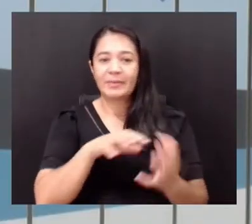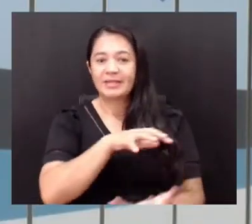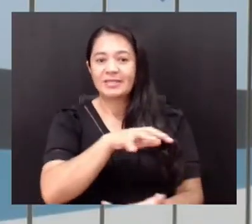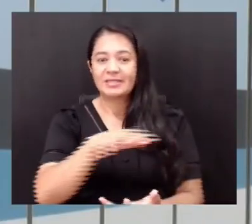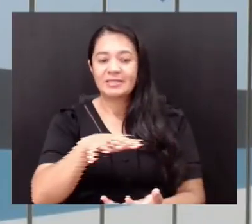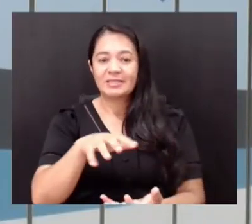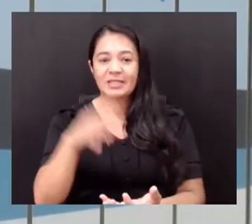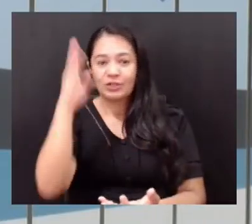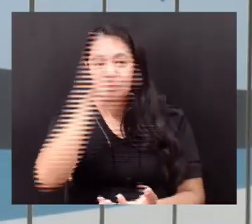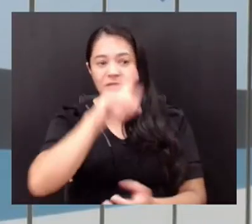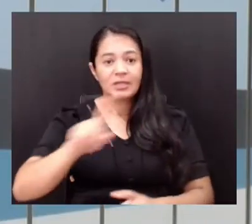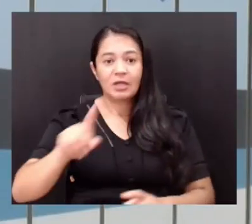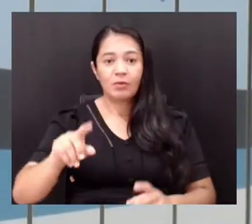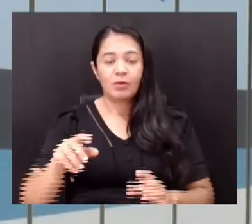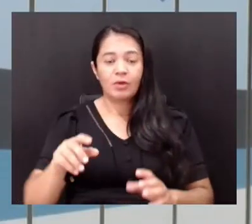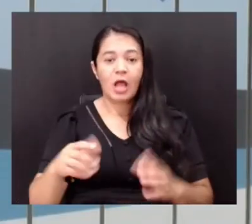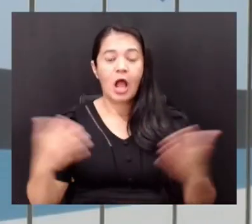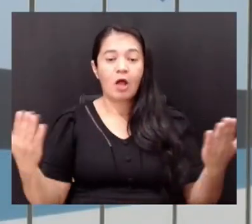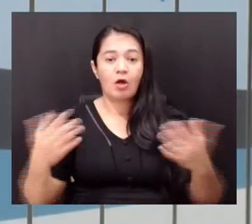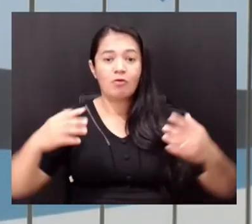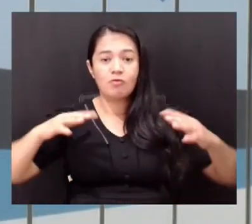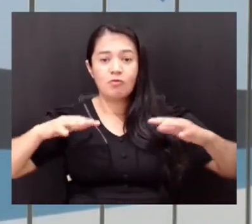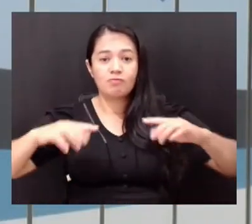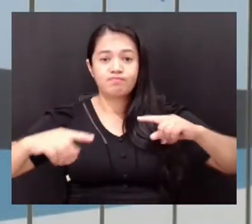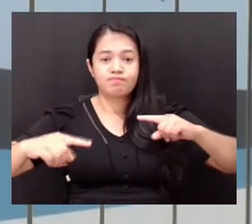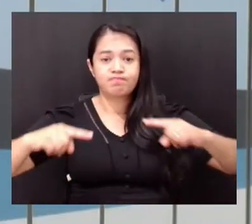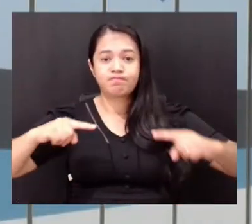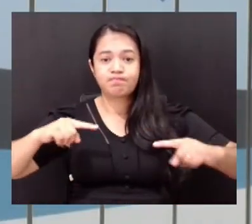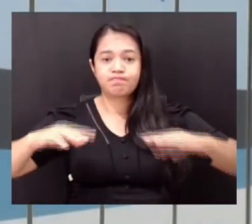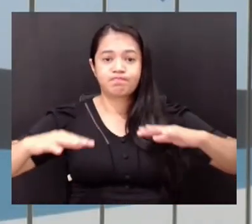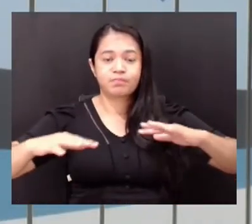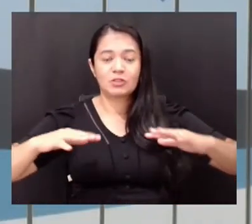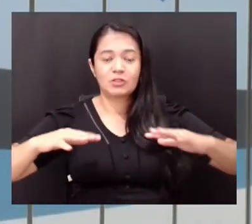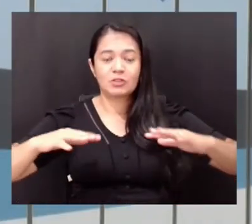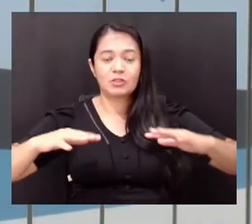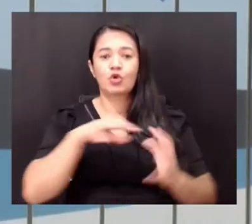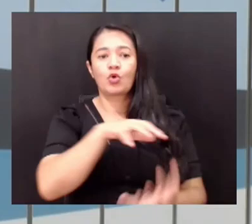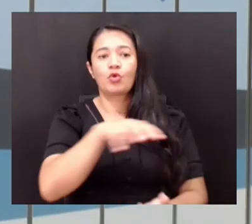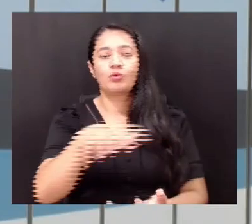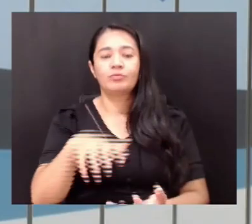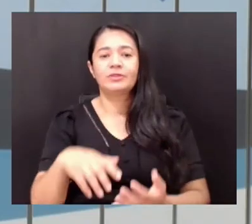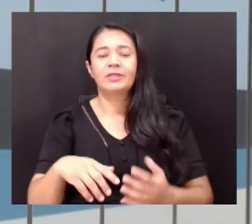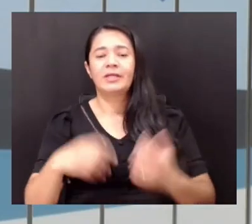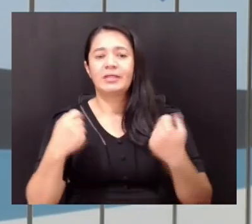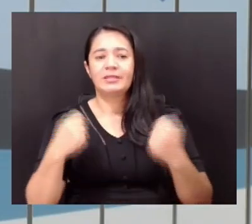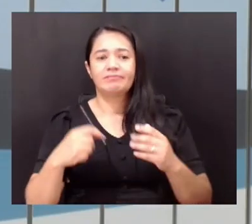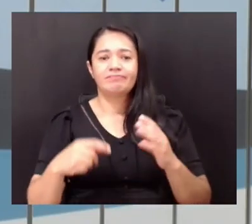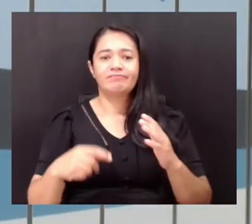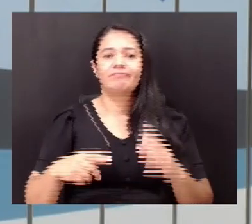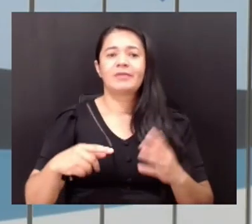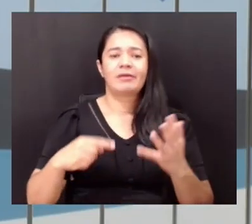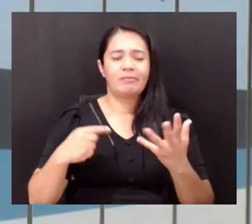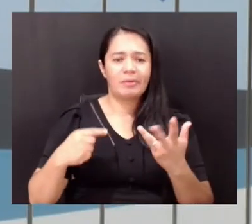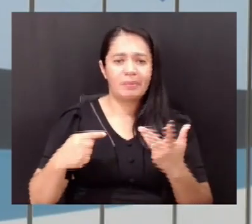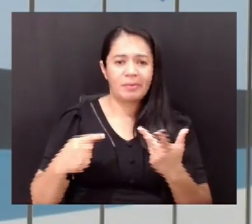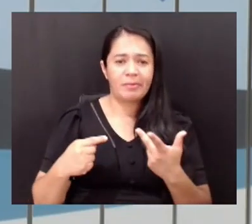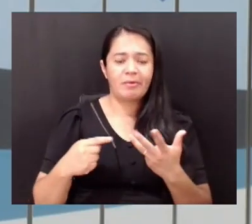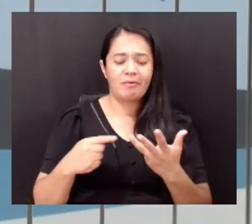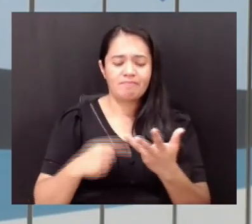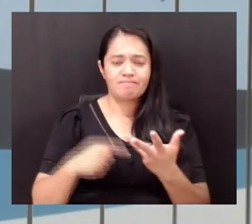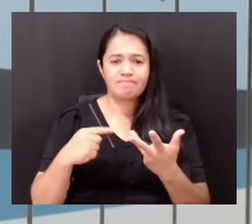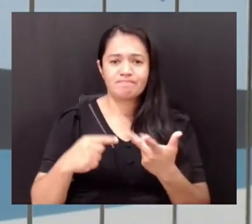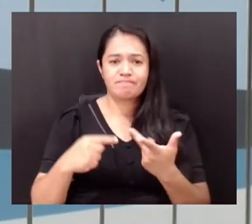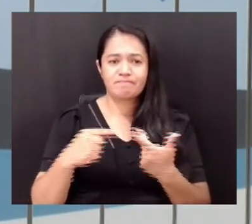o mundo, né? Então ela tem acirramento de metas, ela tem essa sobrecarga.